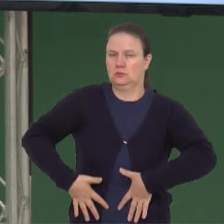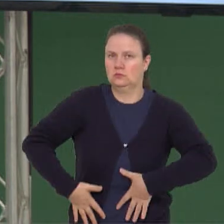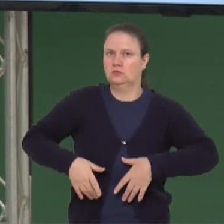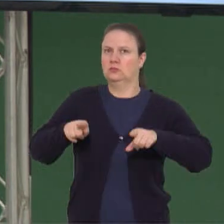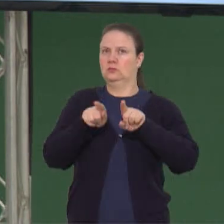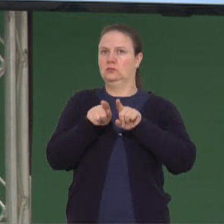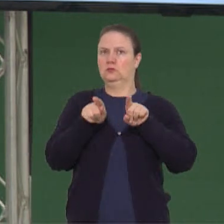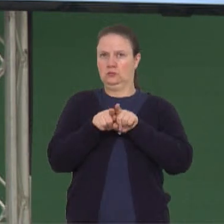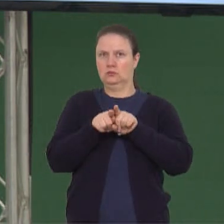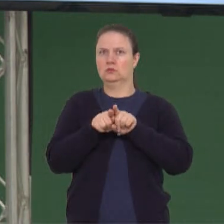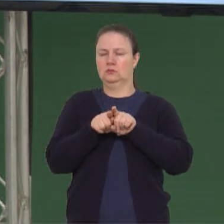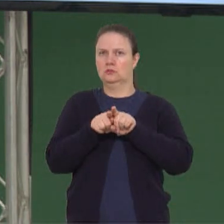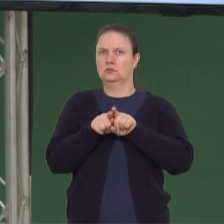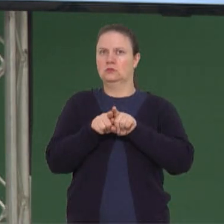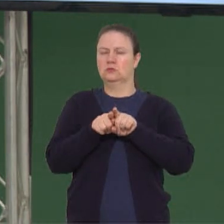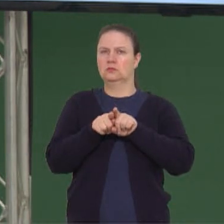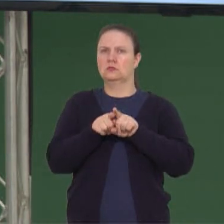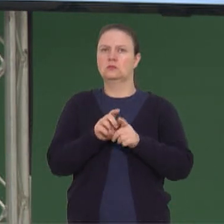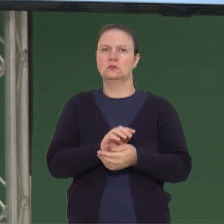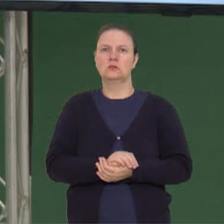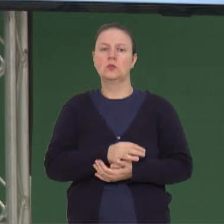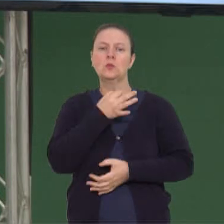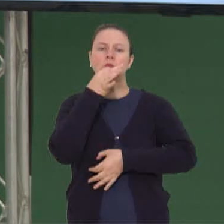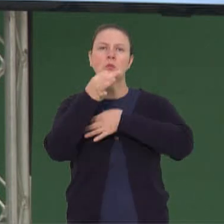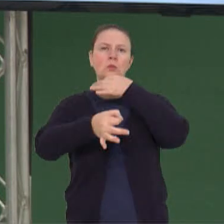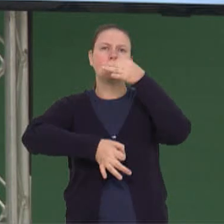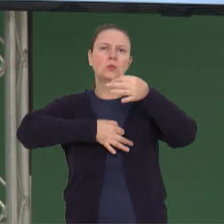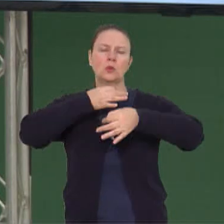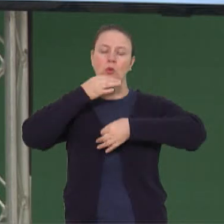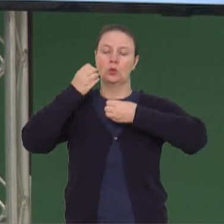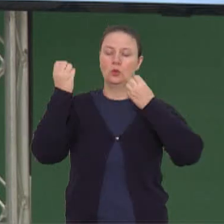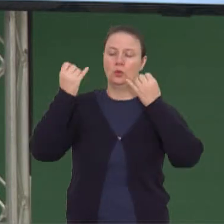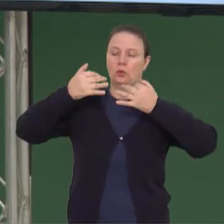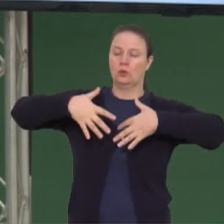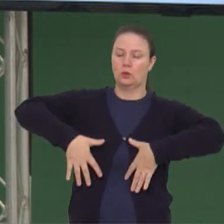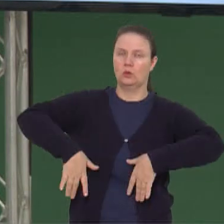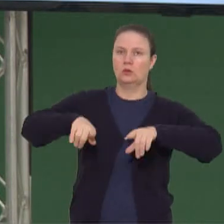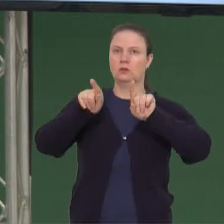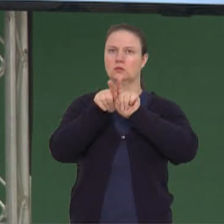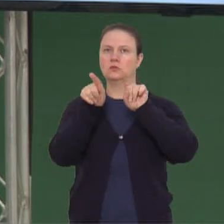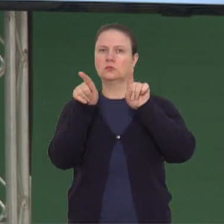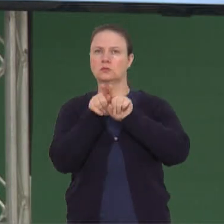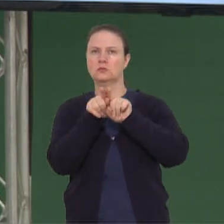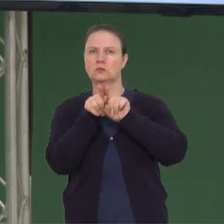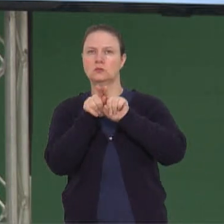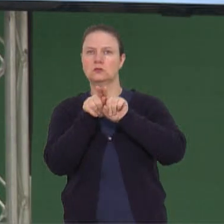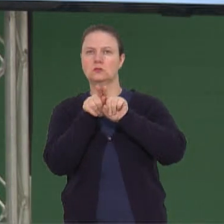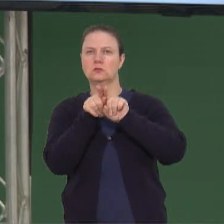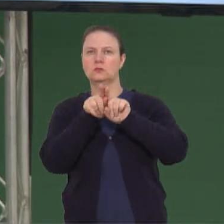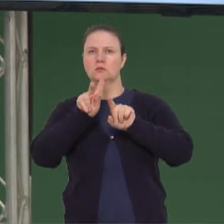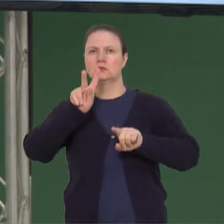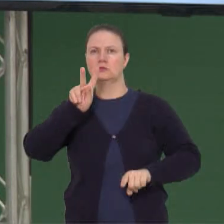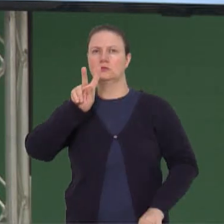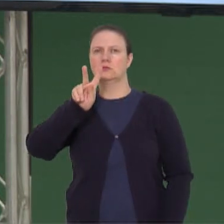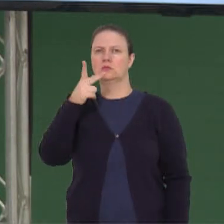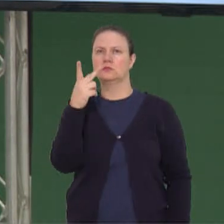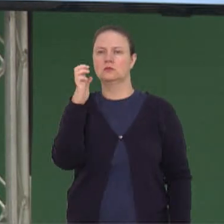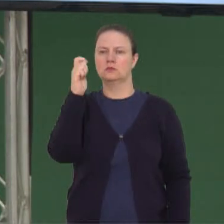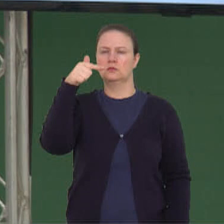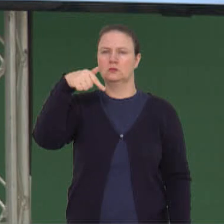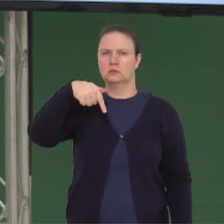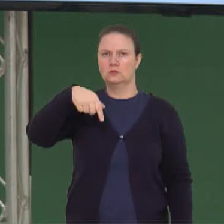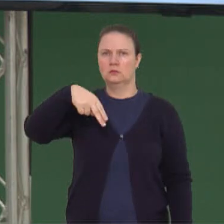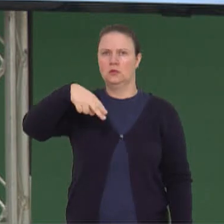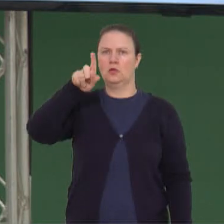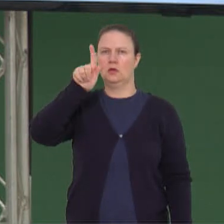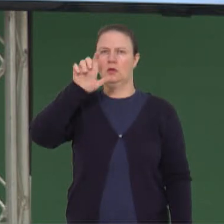moderna, as opiniões, explicações de Hegel e Nietzsche sobre Heráclito,